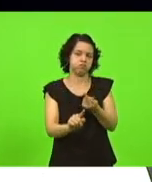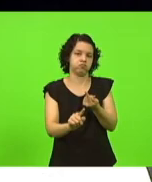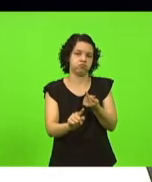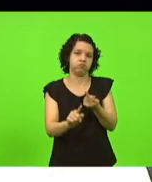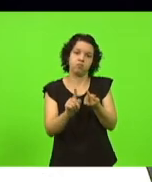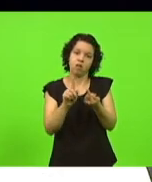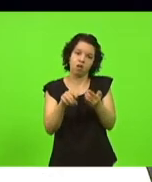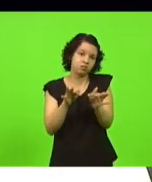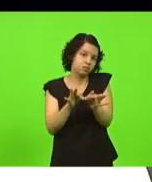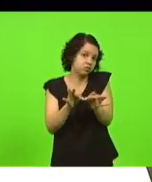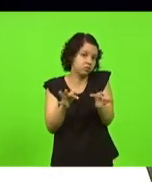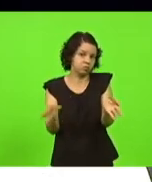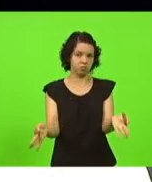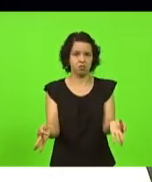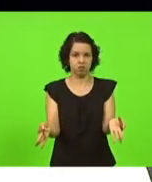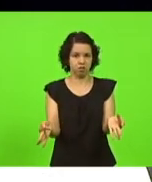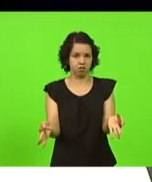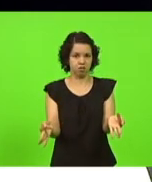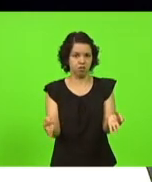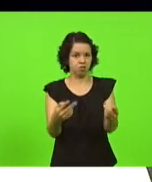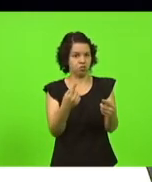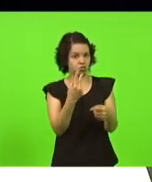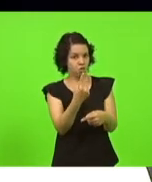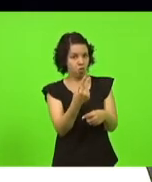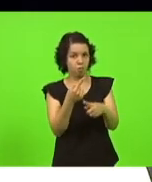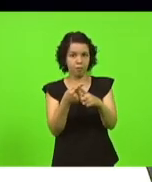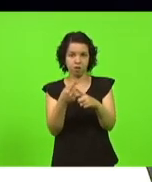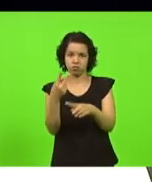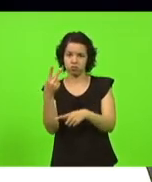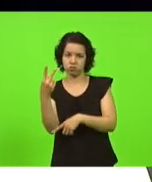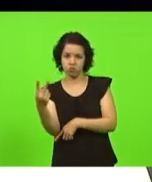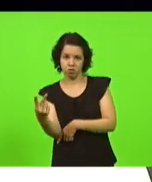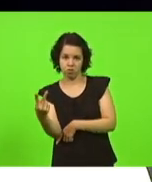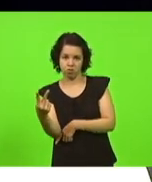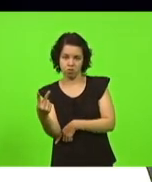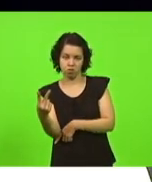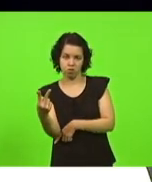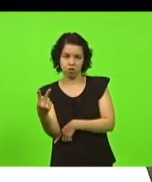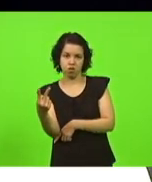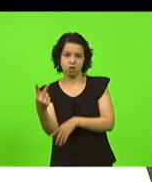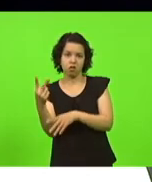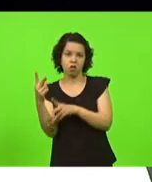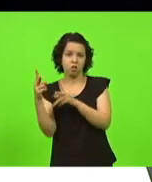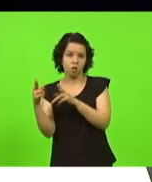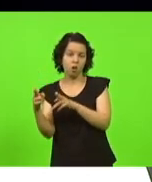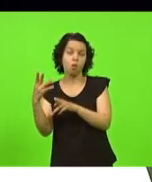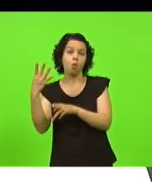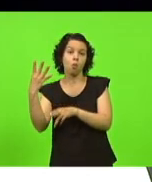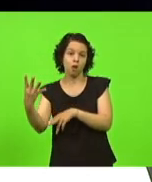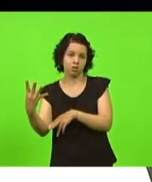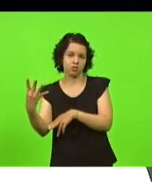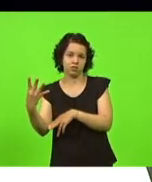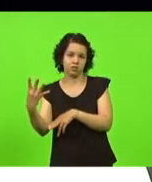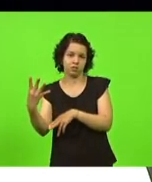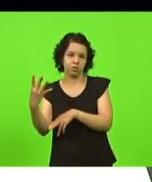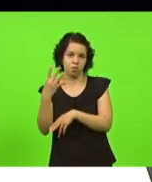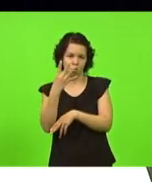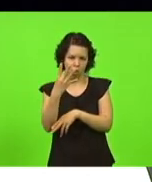assim. É 2 mais 2. É 4, não é 4,5. Nem